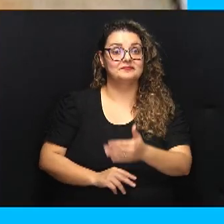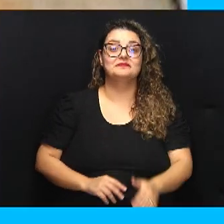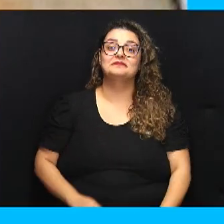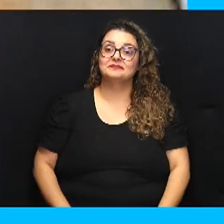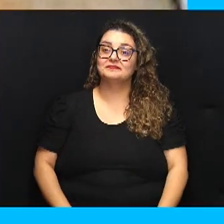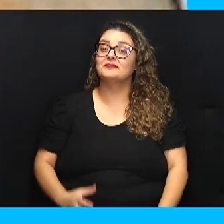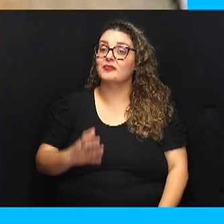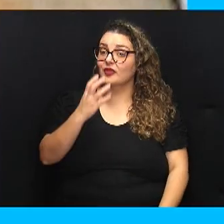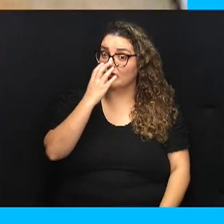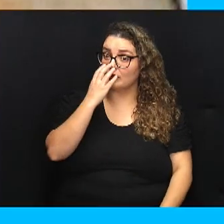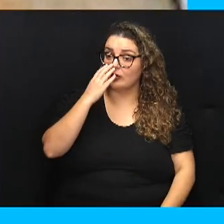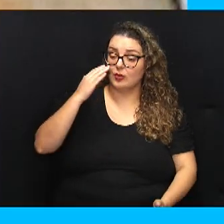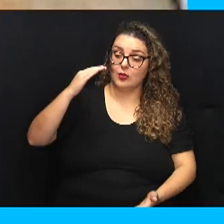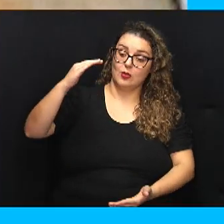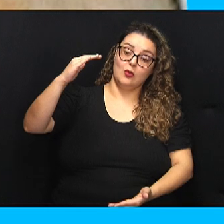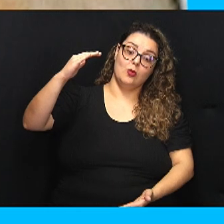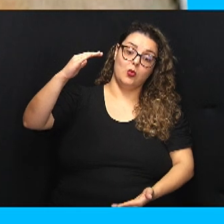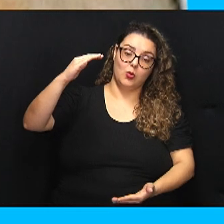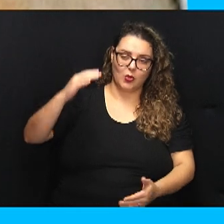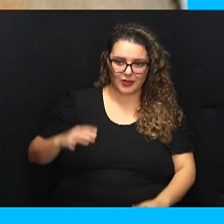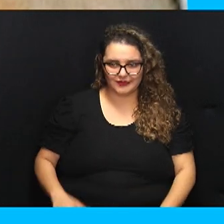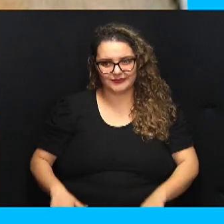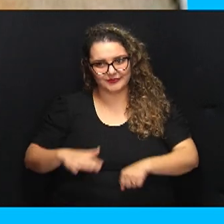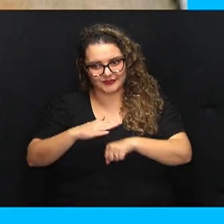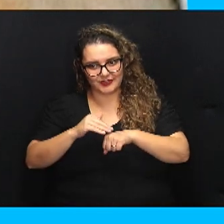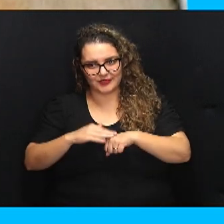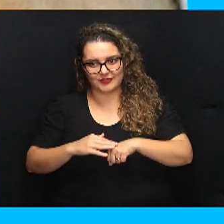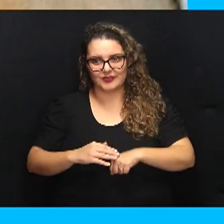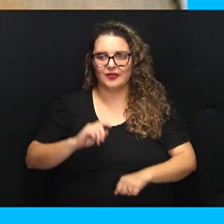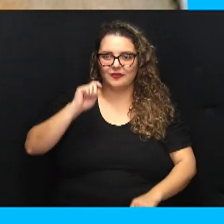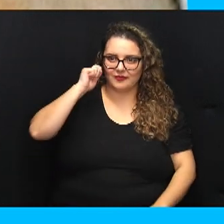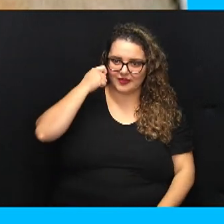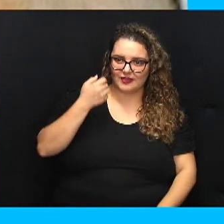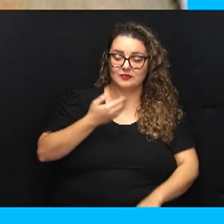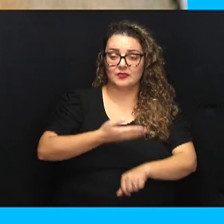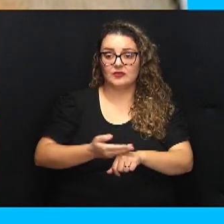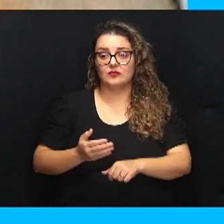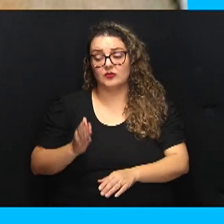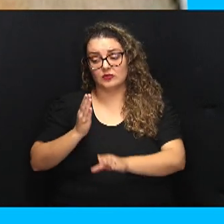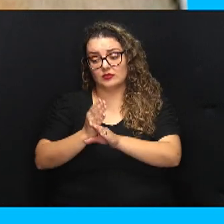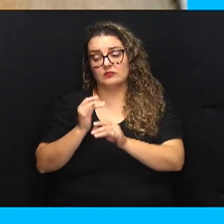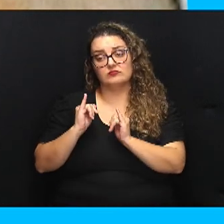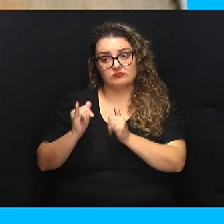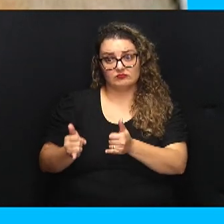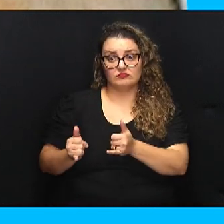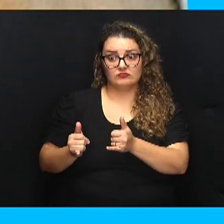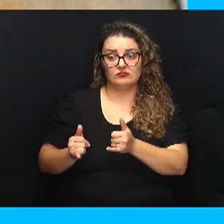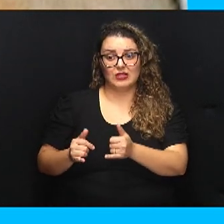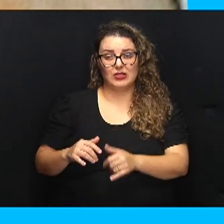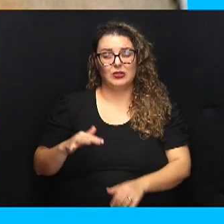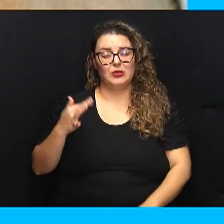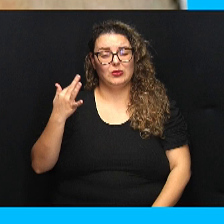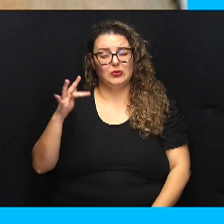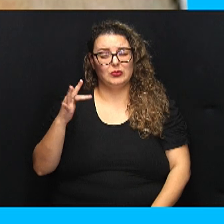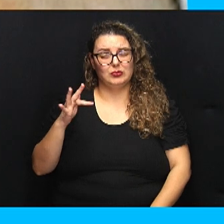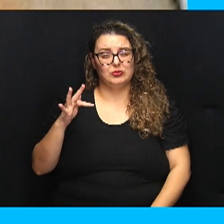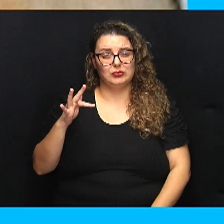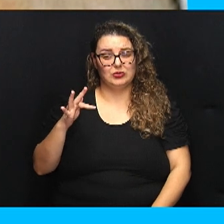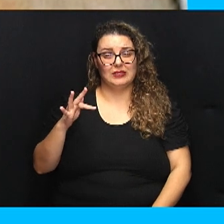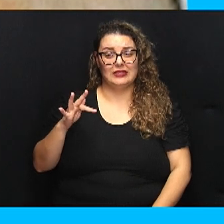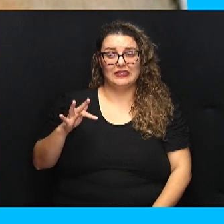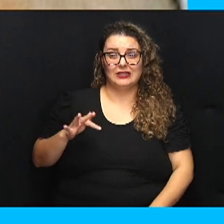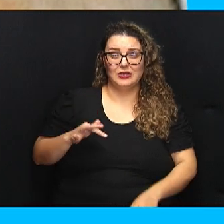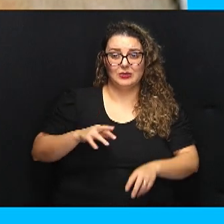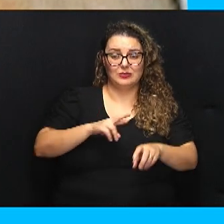um cão grande, dócil, preto e branco, que foi encontrado abandonado na rua com uma grave lesão com exposição testicular